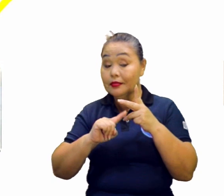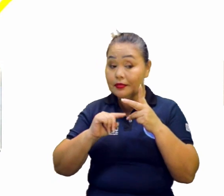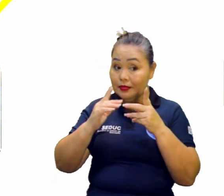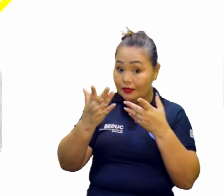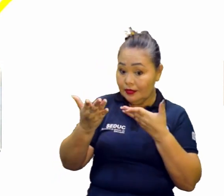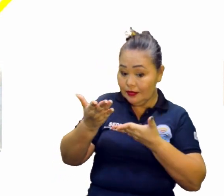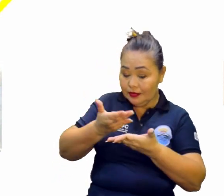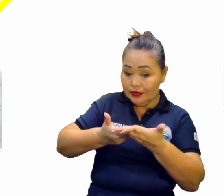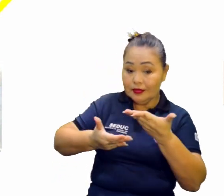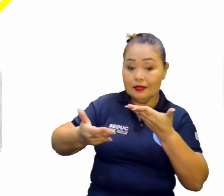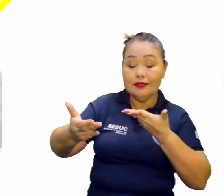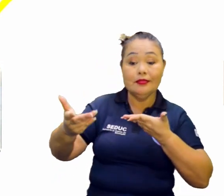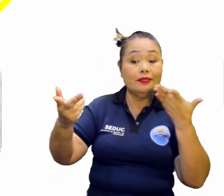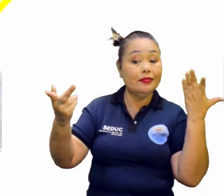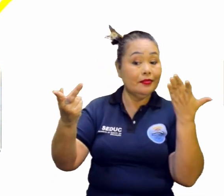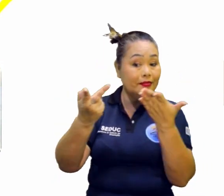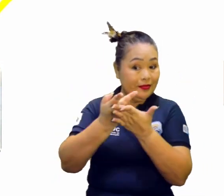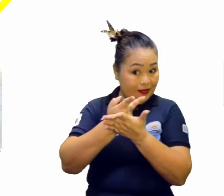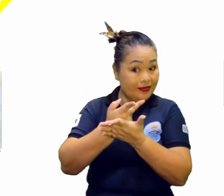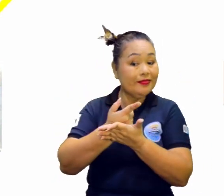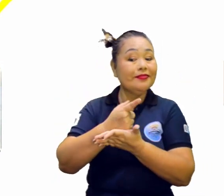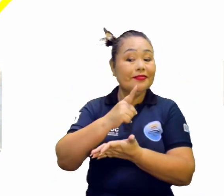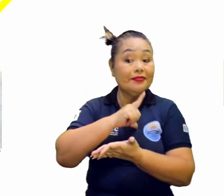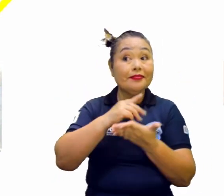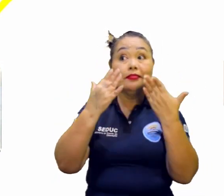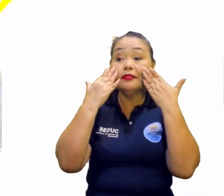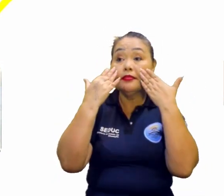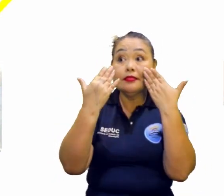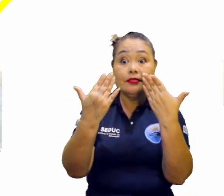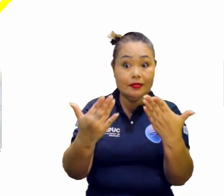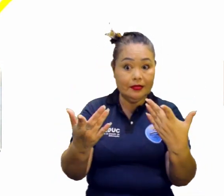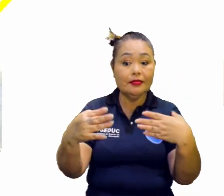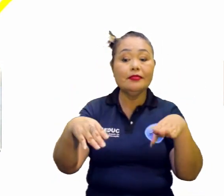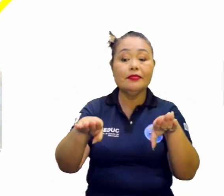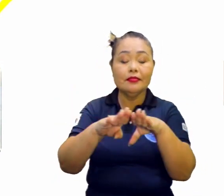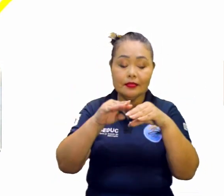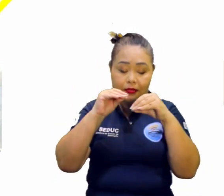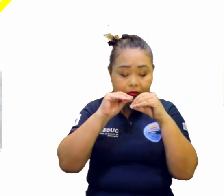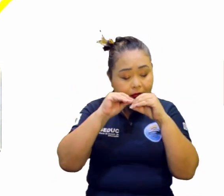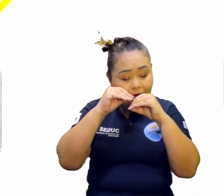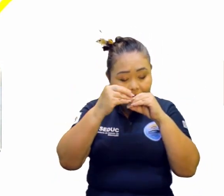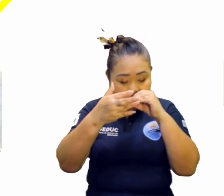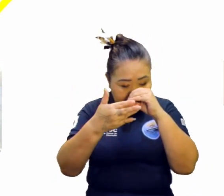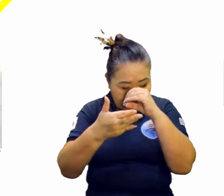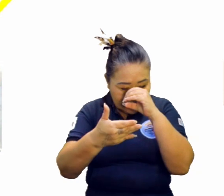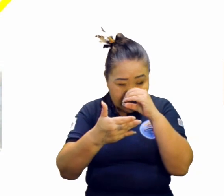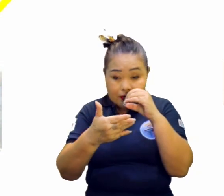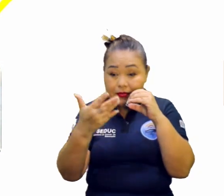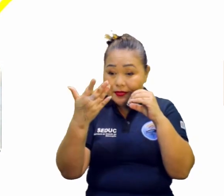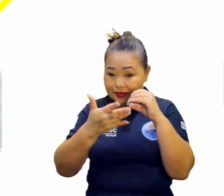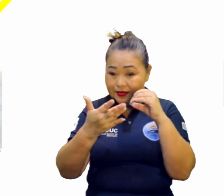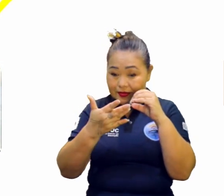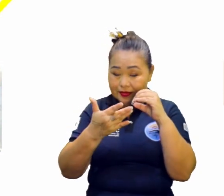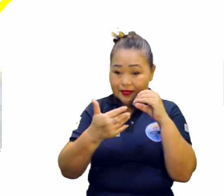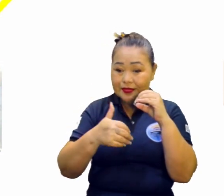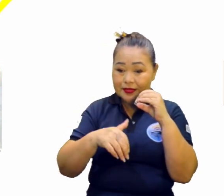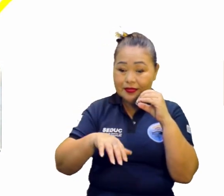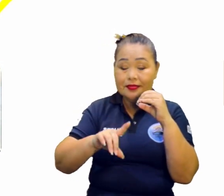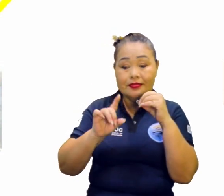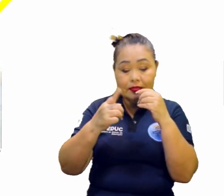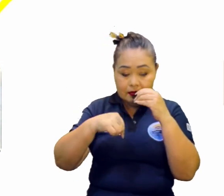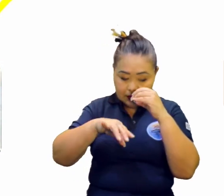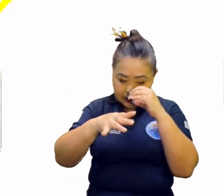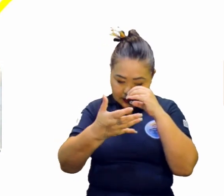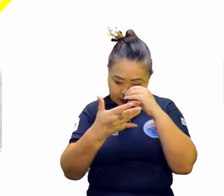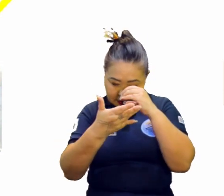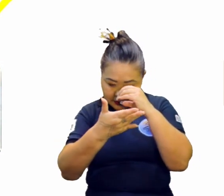acontecer. Você vai ter tanto micro-organismos no primeiro momento anaeróbicos quanto organismos aeróbicos. Se